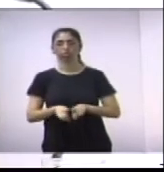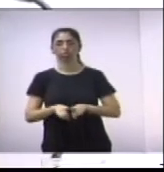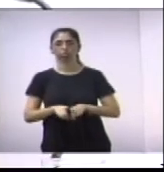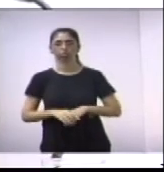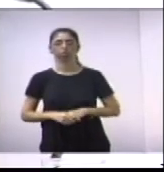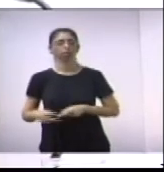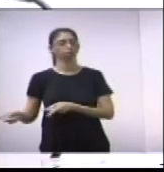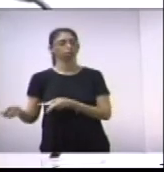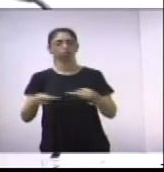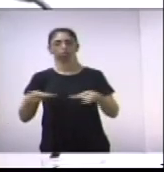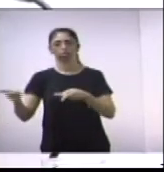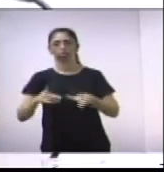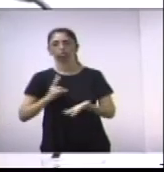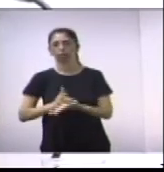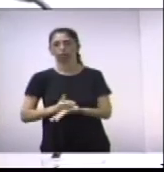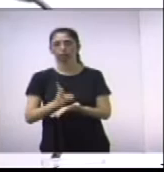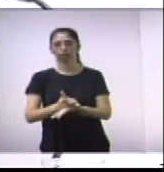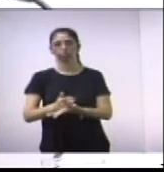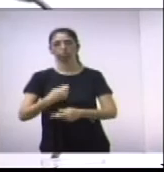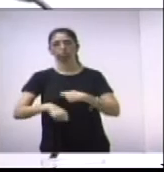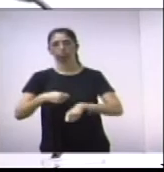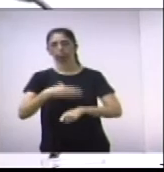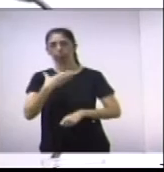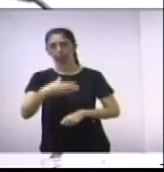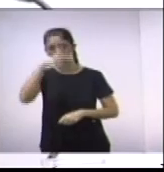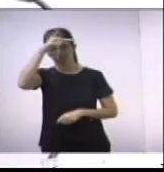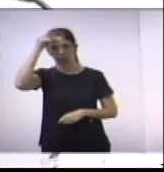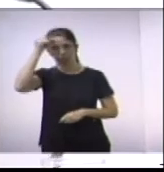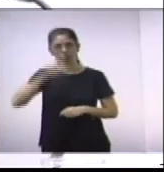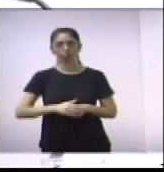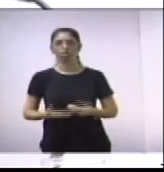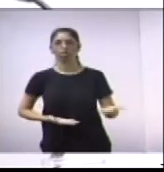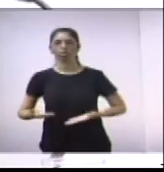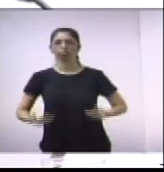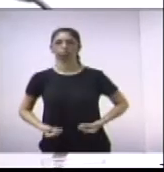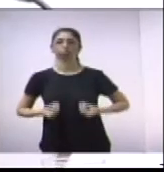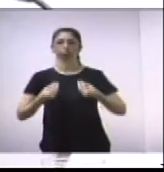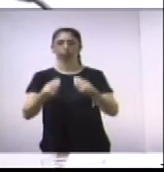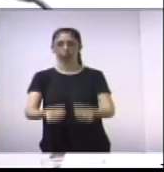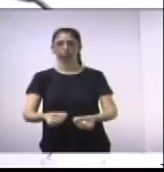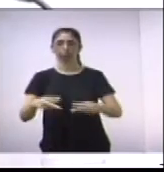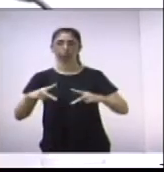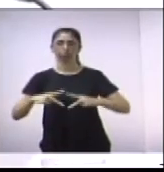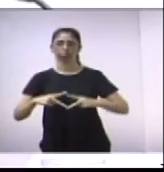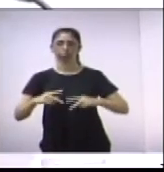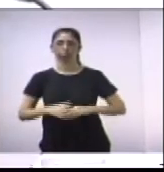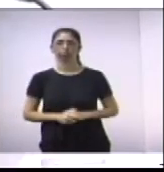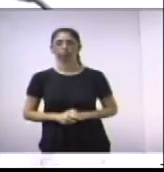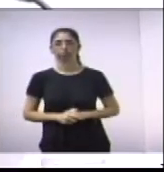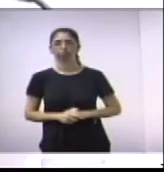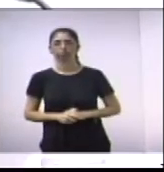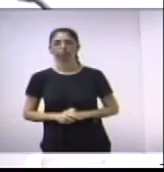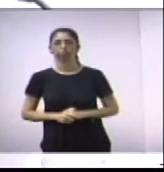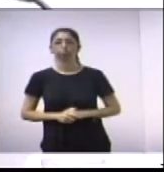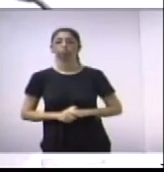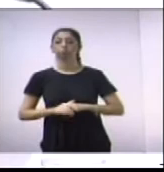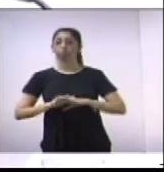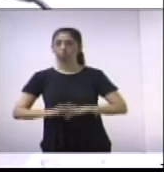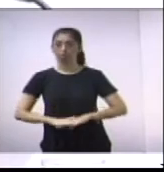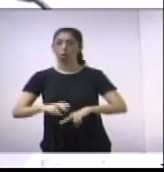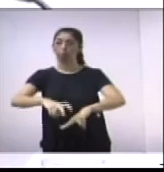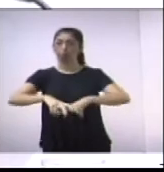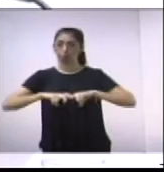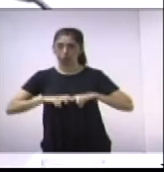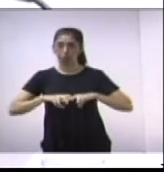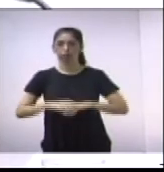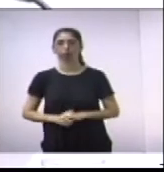costumeiramente convidada pela administração de José Pavão Júnior para prestar vários tipos de serviços para a Municipalidade de Paulínia. 110. Nessa esteira,